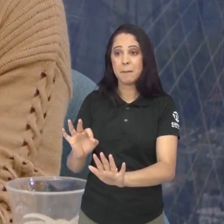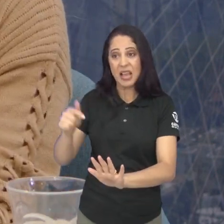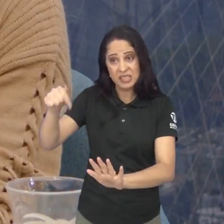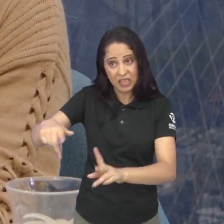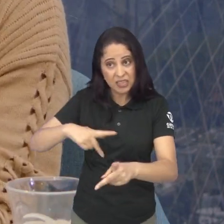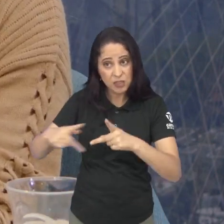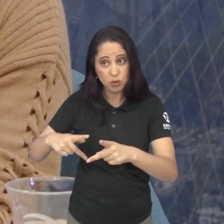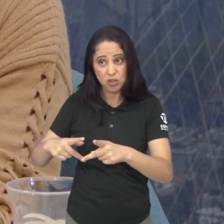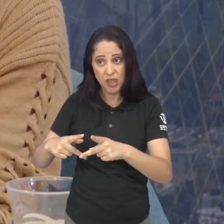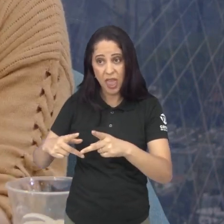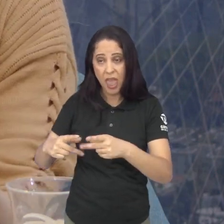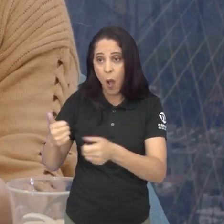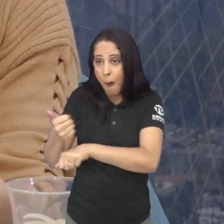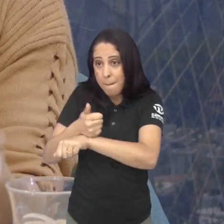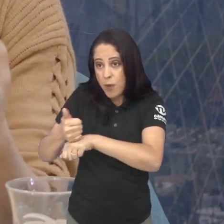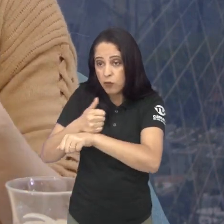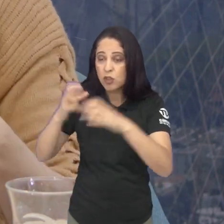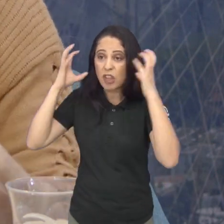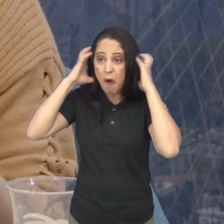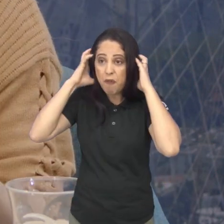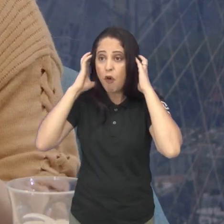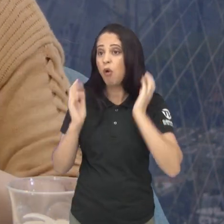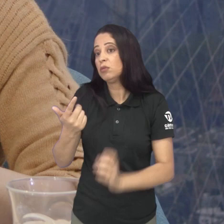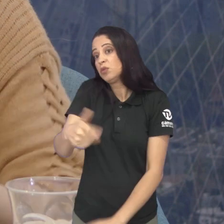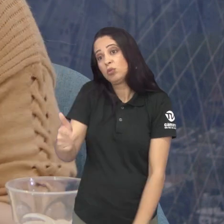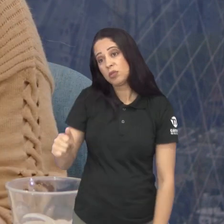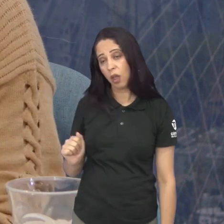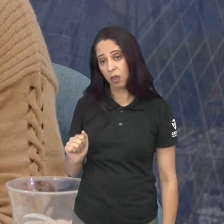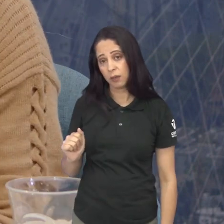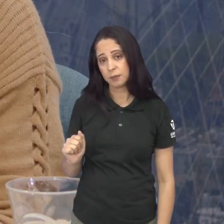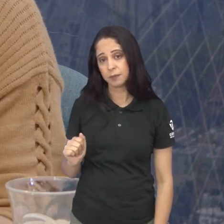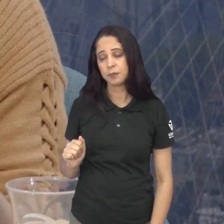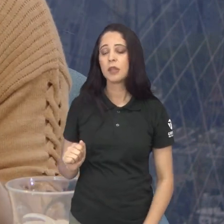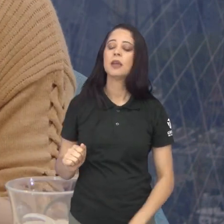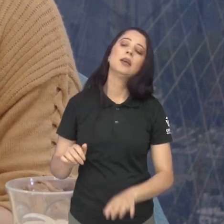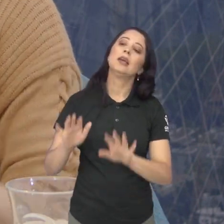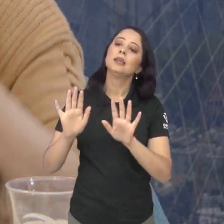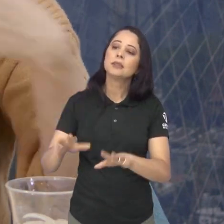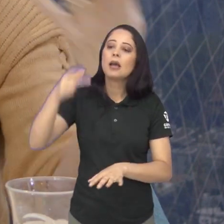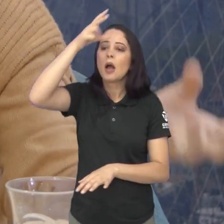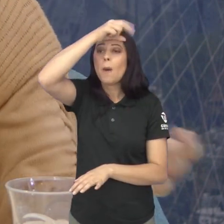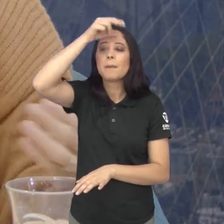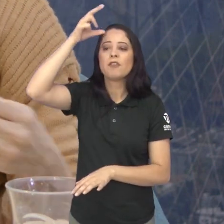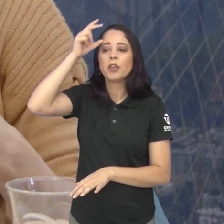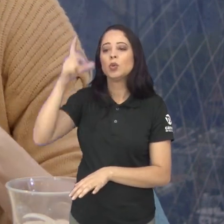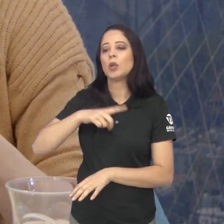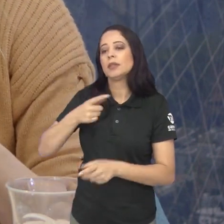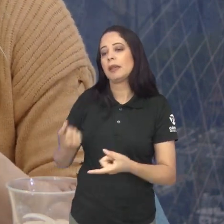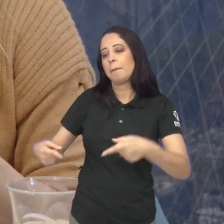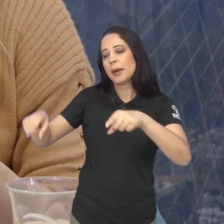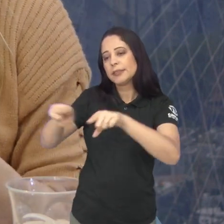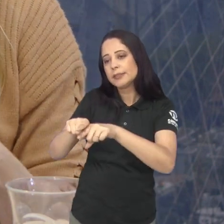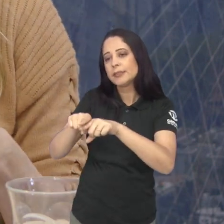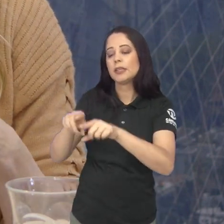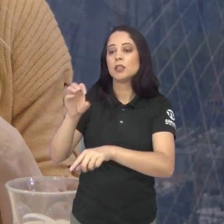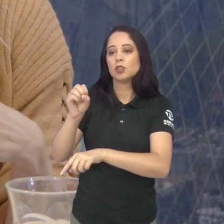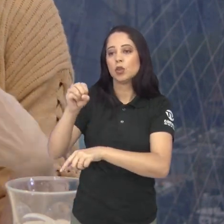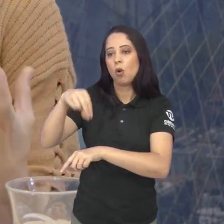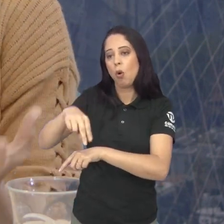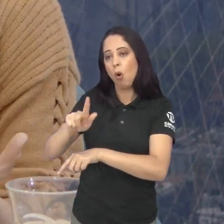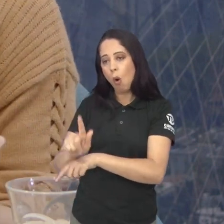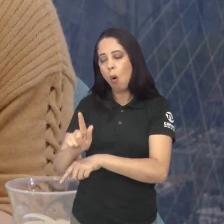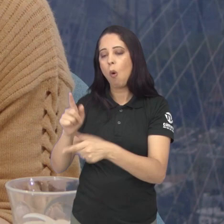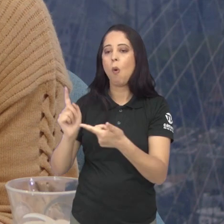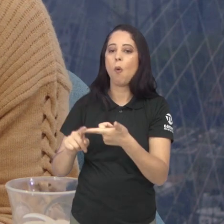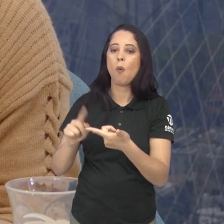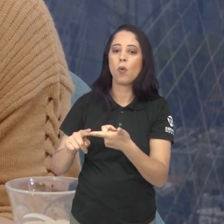esse profissional disponibilizado. Então, a prefeitura tem vários parceiros, serviços, ONGs, clínicas, que